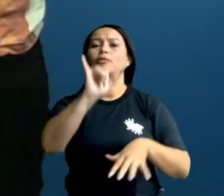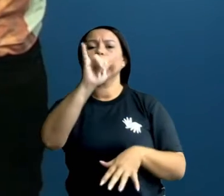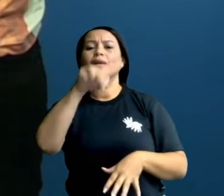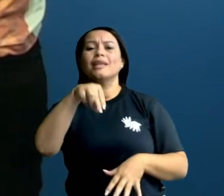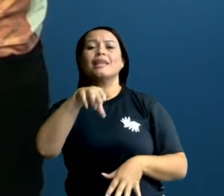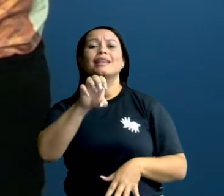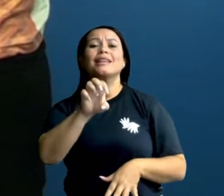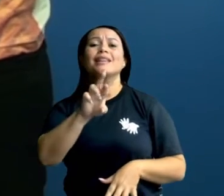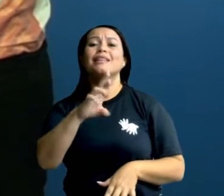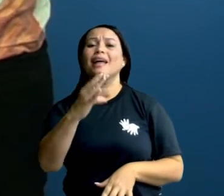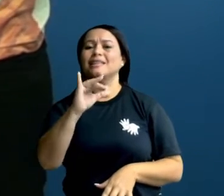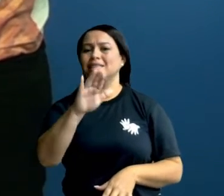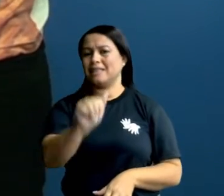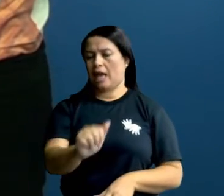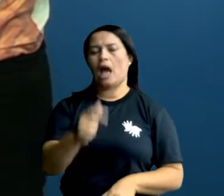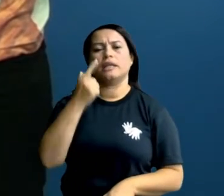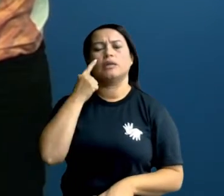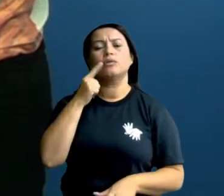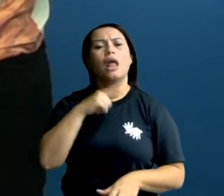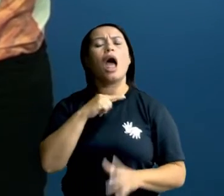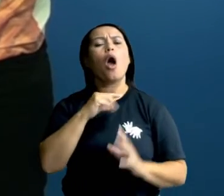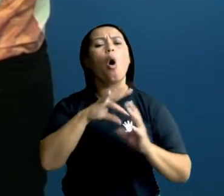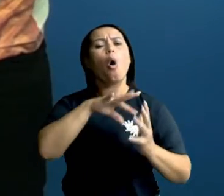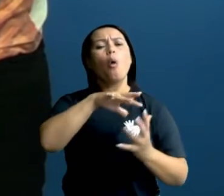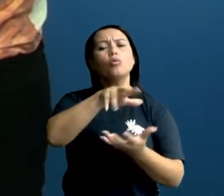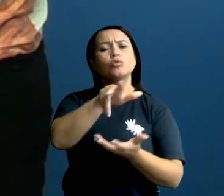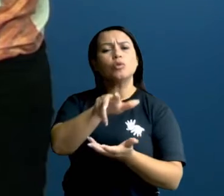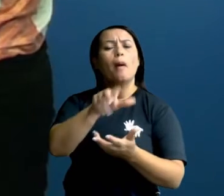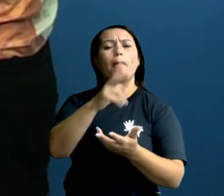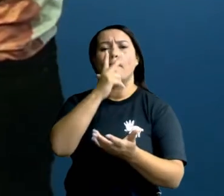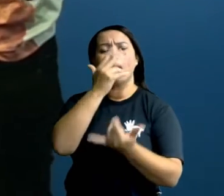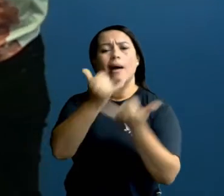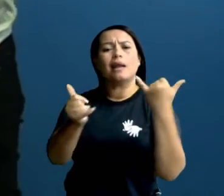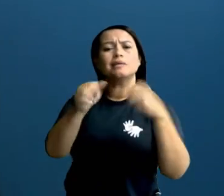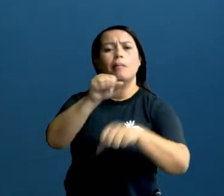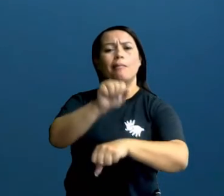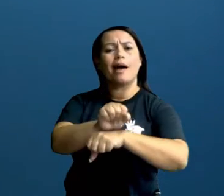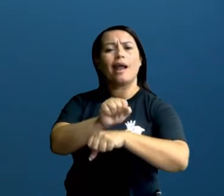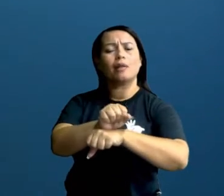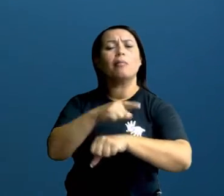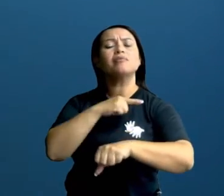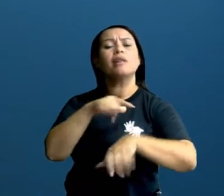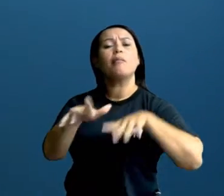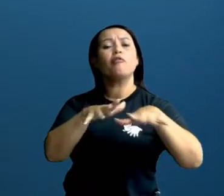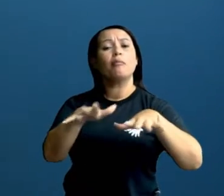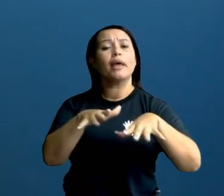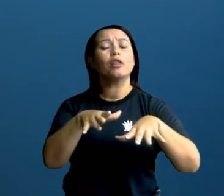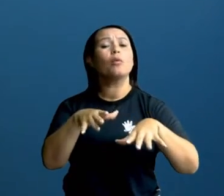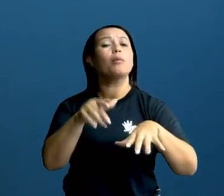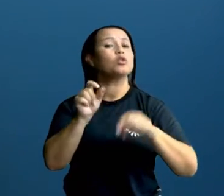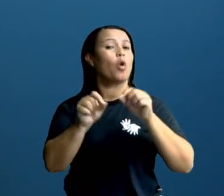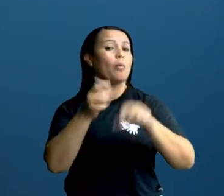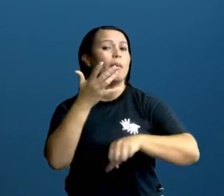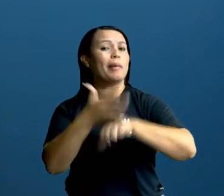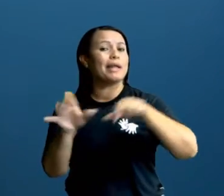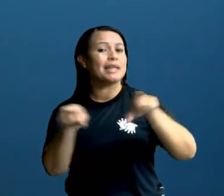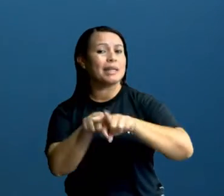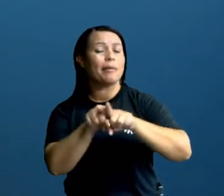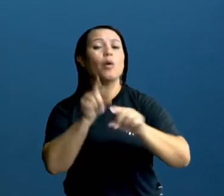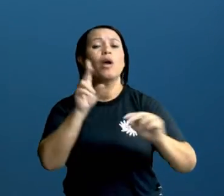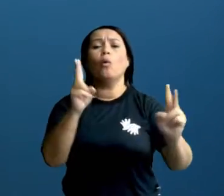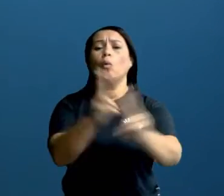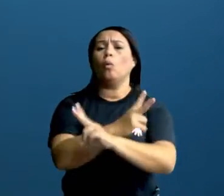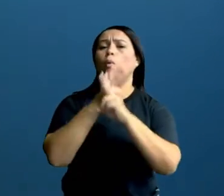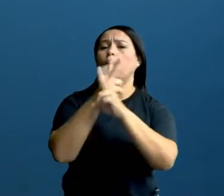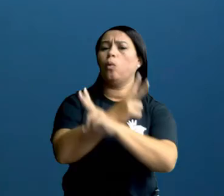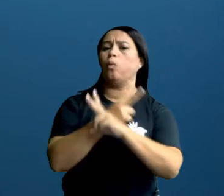tendem a permanecer no seu estado original, seja parado ou em movimento. Como teoricamente vamos supor que o vento estaria aqui sobre a